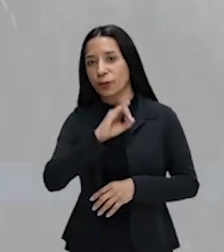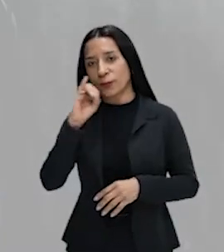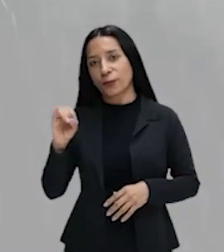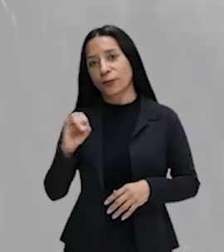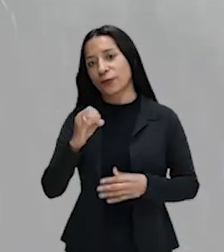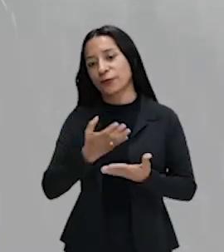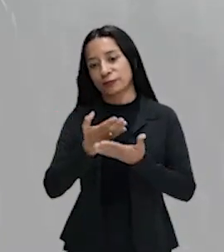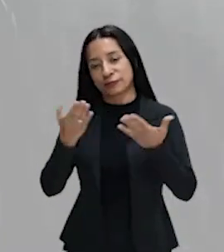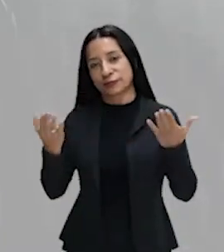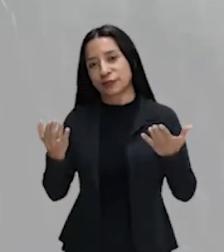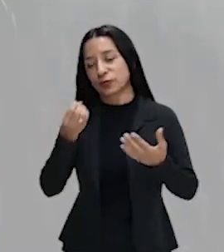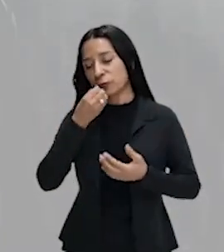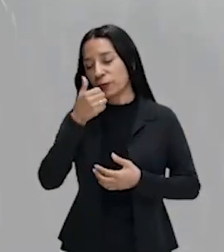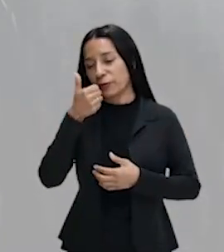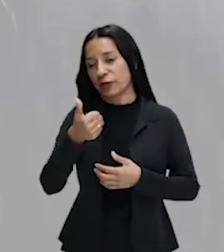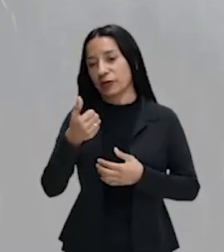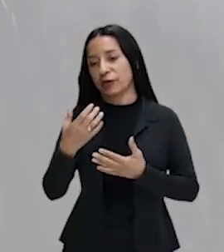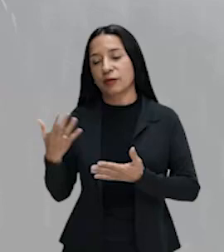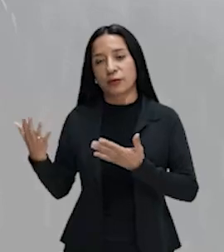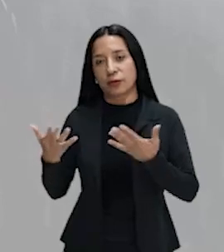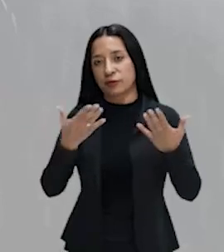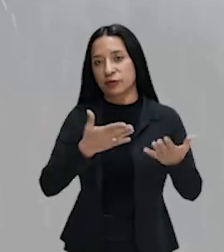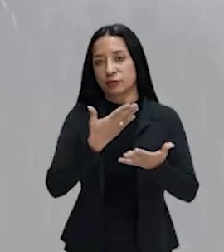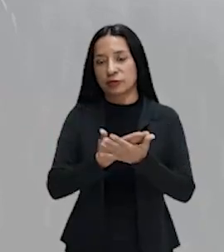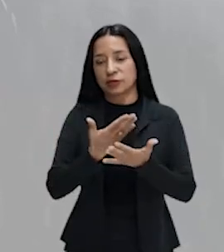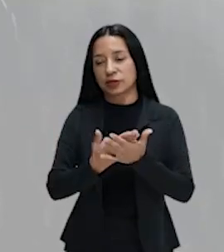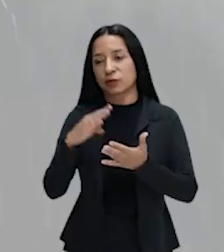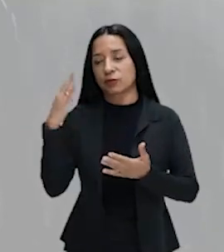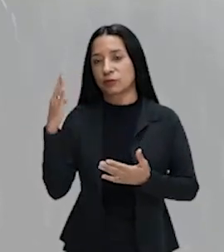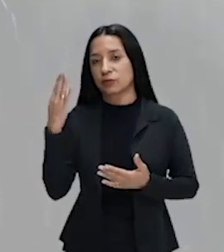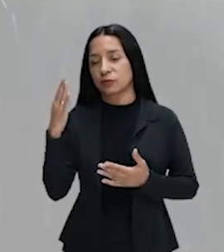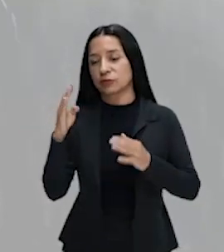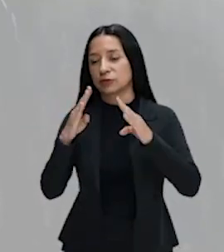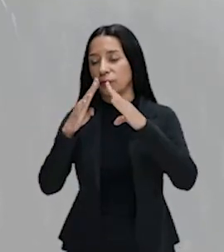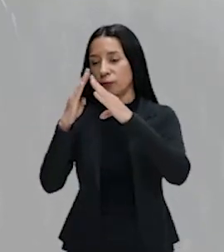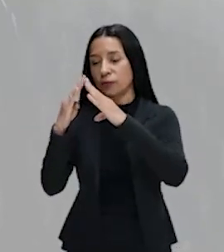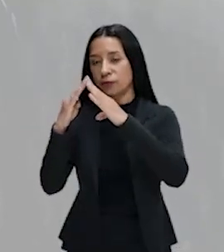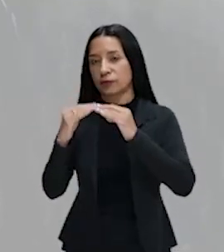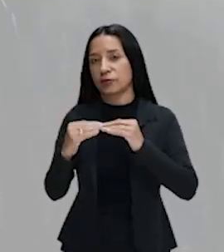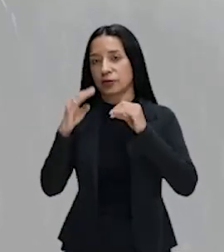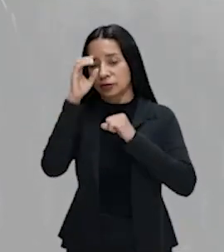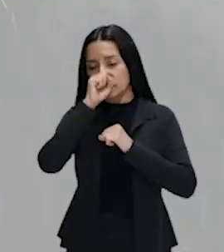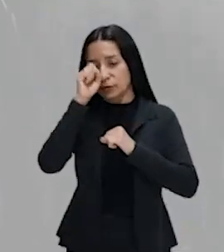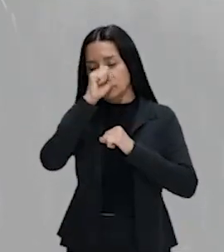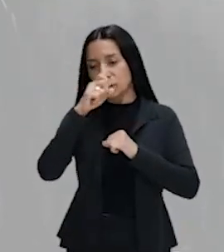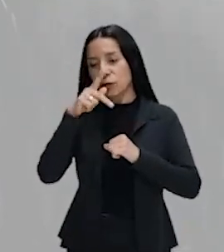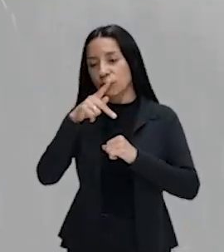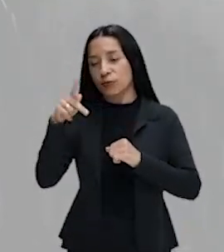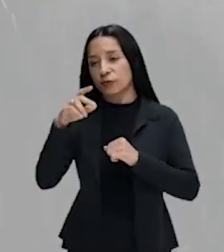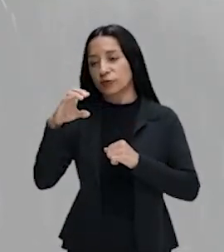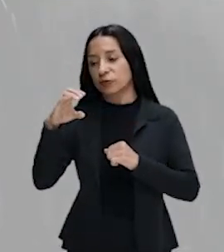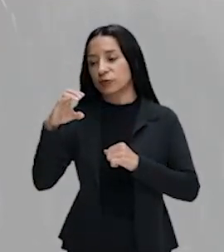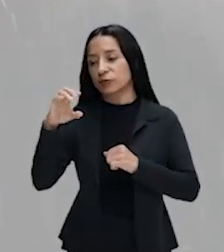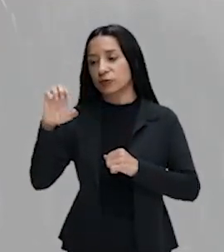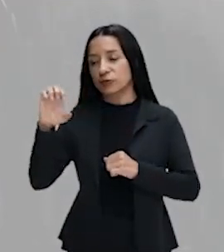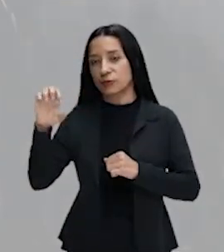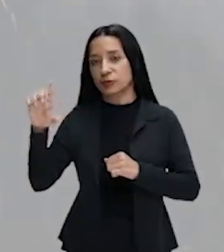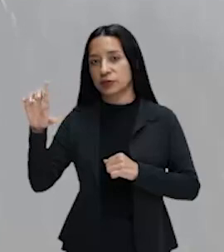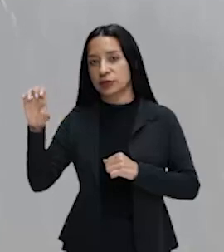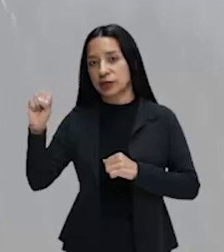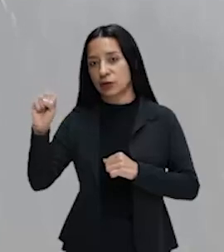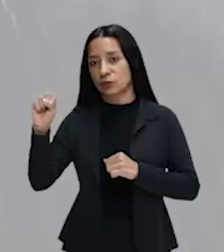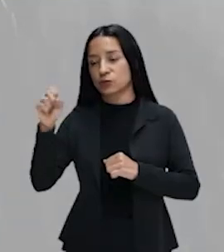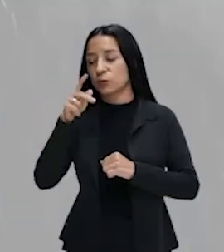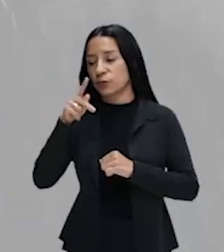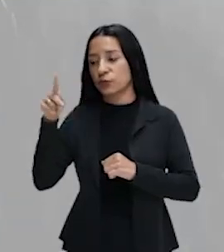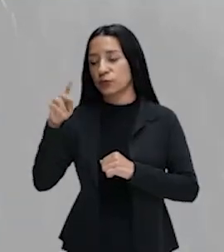Olá pessoal, tudo bem com vocês? Sejam bem-vindos a mais uma aula de Biologia do Fique em Casa Aprendendo. Eu sou o professor Celso Ramos, seu professor de Biologia, e